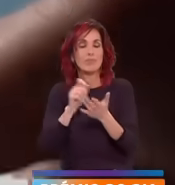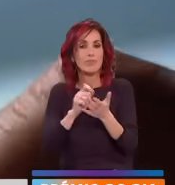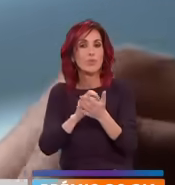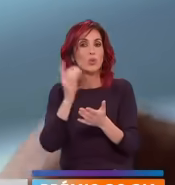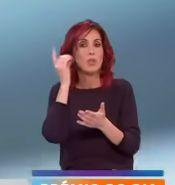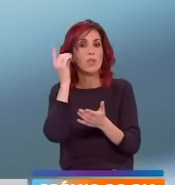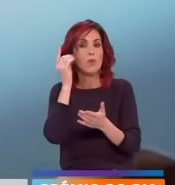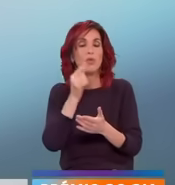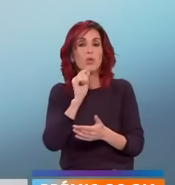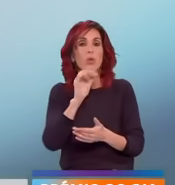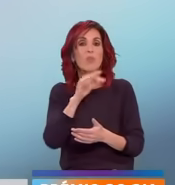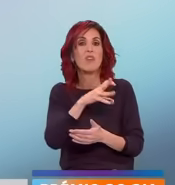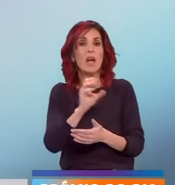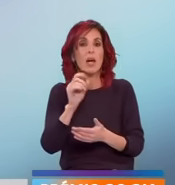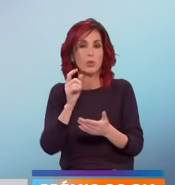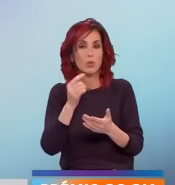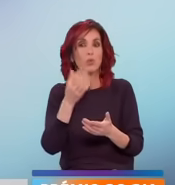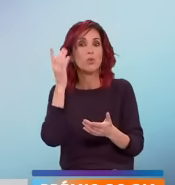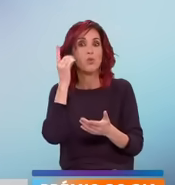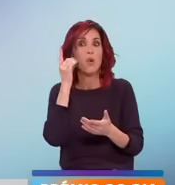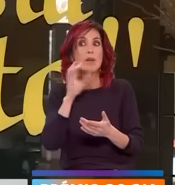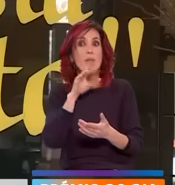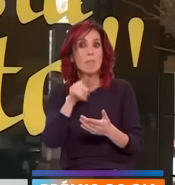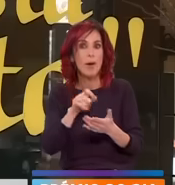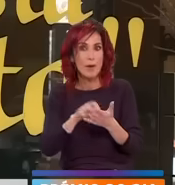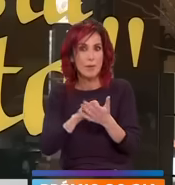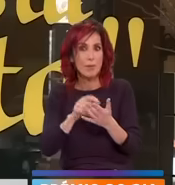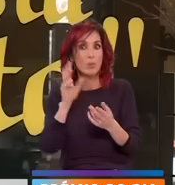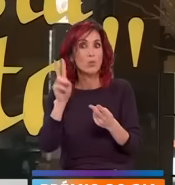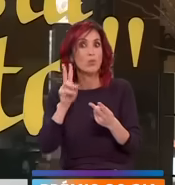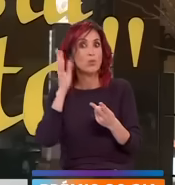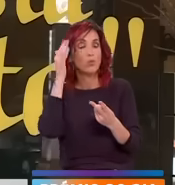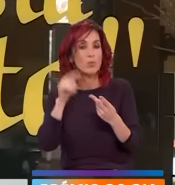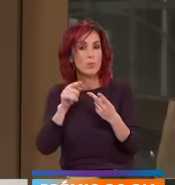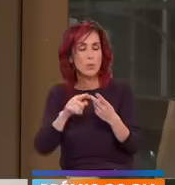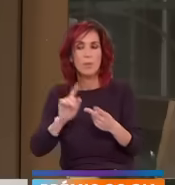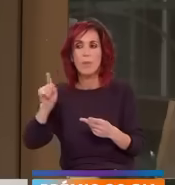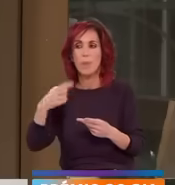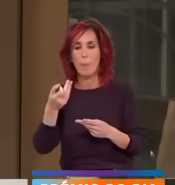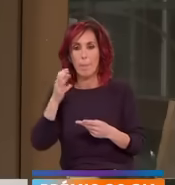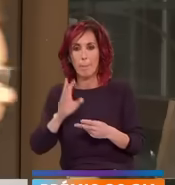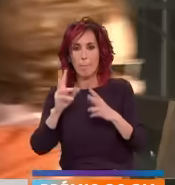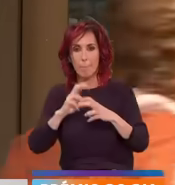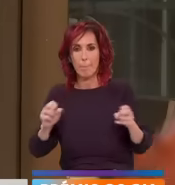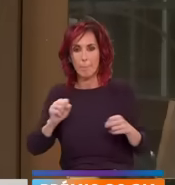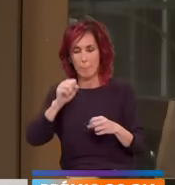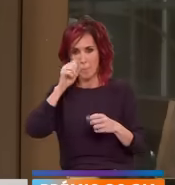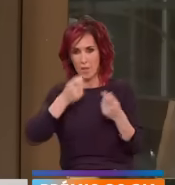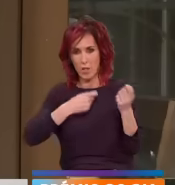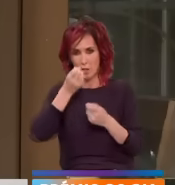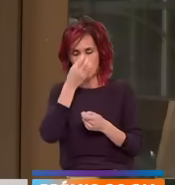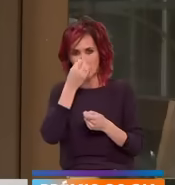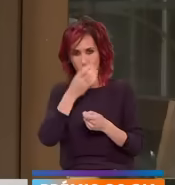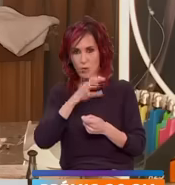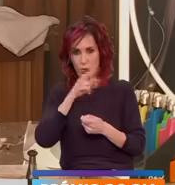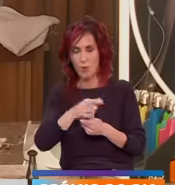com o nome de Fernando. A juntar a isto, nas buscas domiciliárias, a Polícia Judiciária encontrou, na florista gerida pela mãe, o